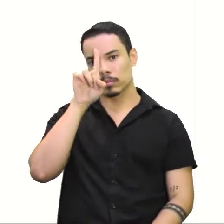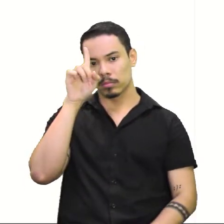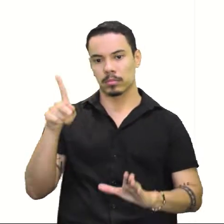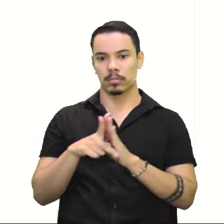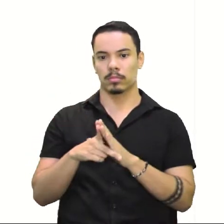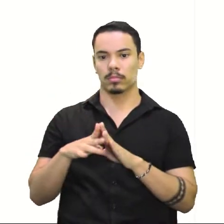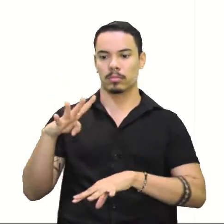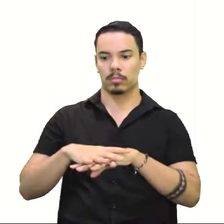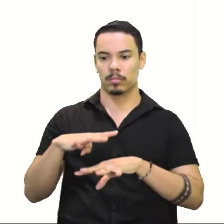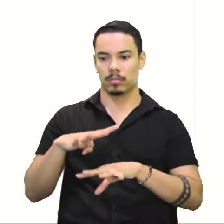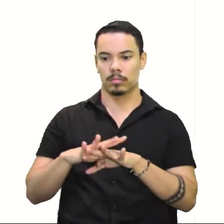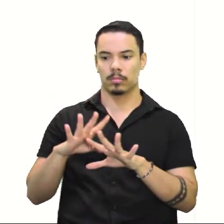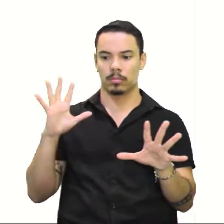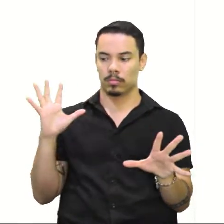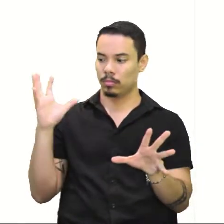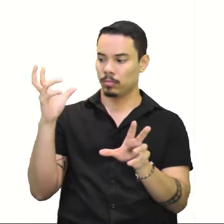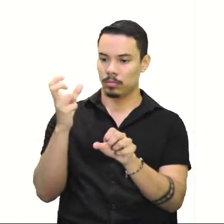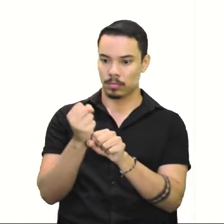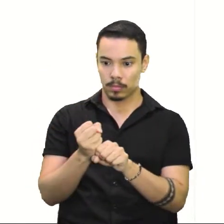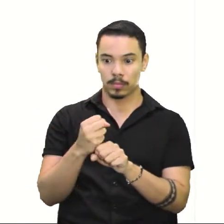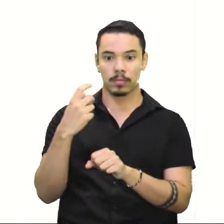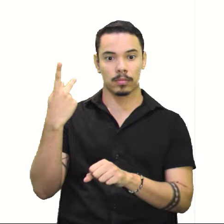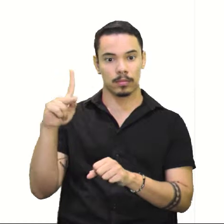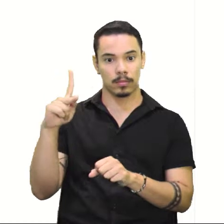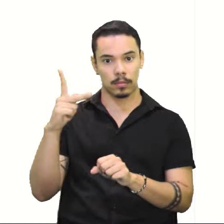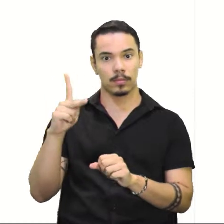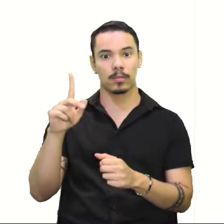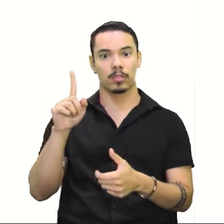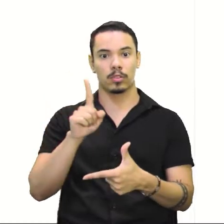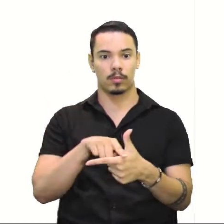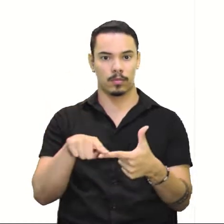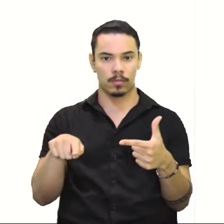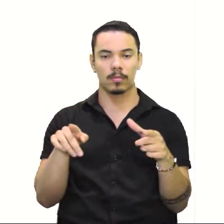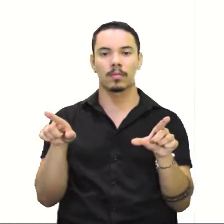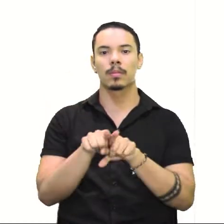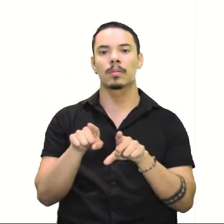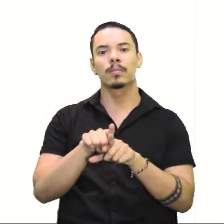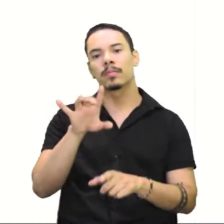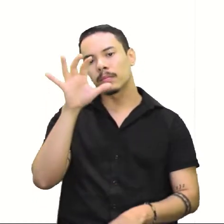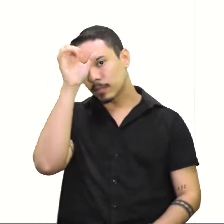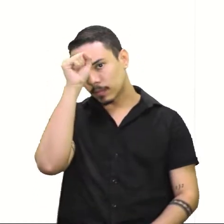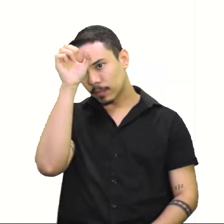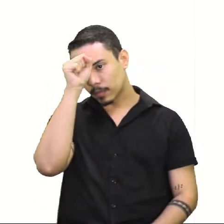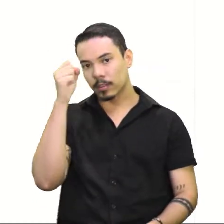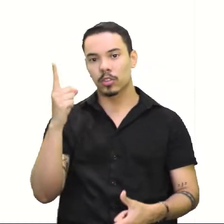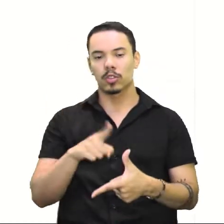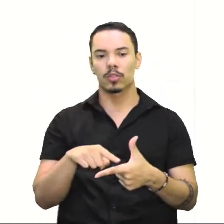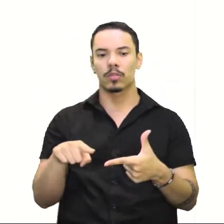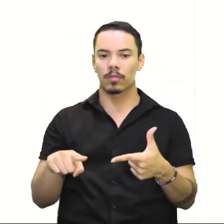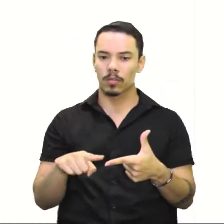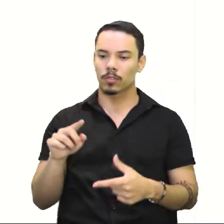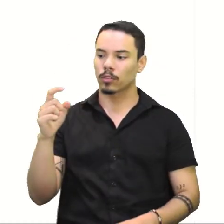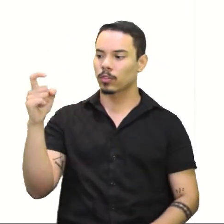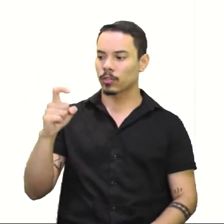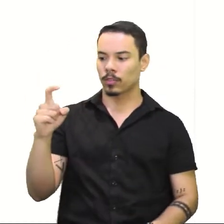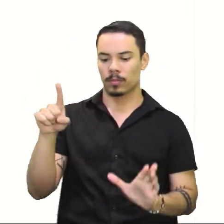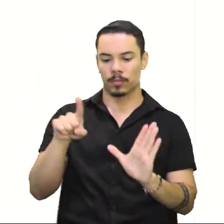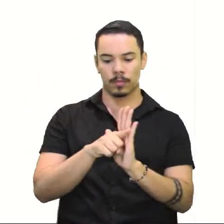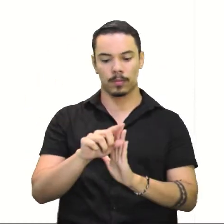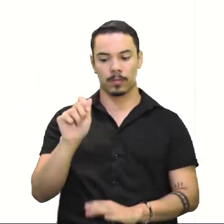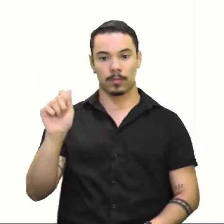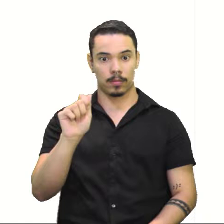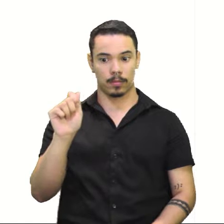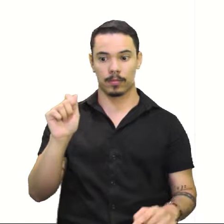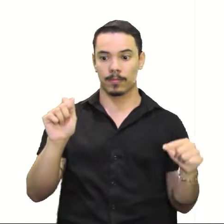foram reformulando essa divisão. Nós vamos aprender a dividir um polinômio por x menos a, lembrando que esse a é um